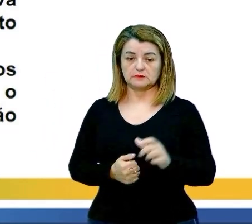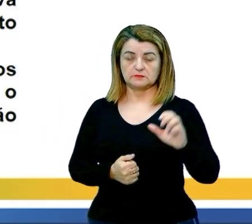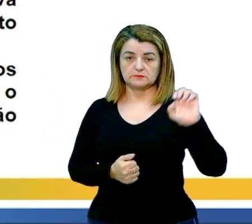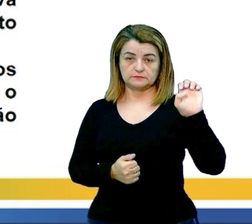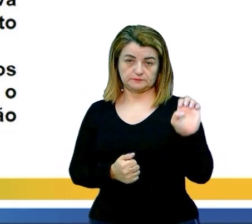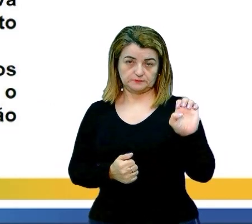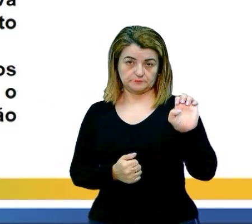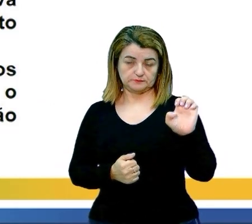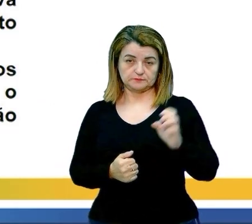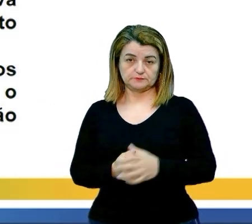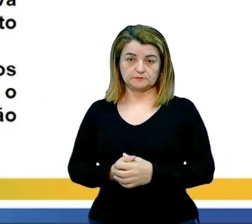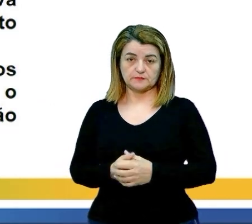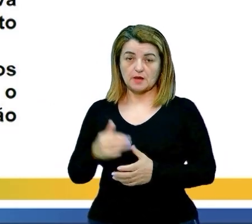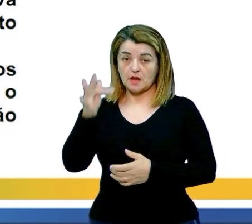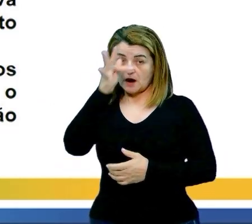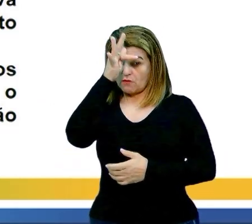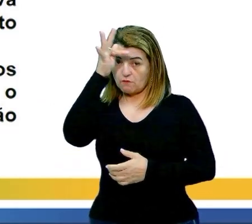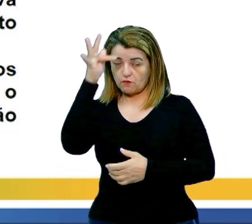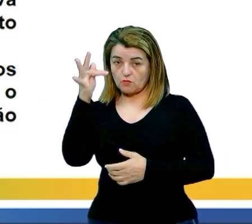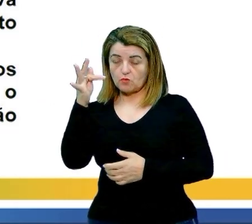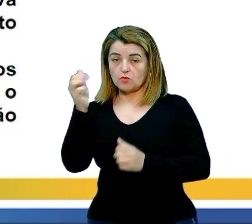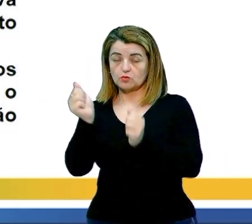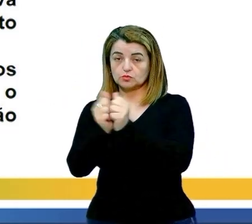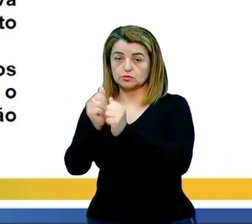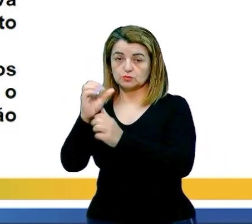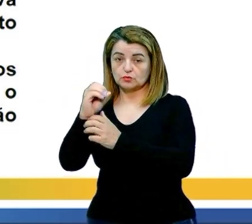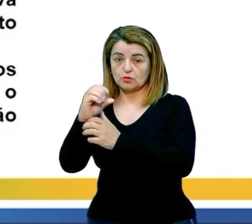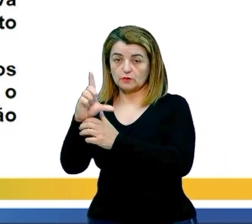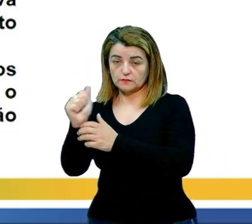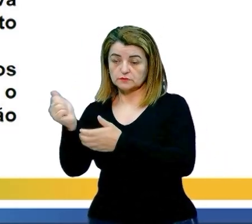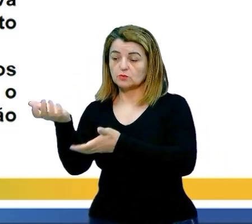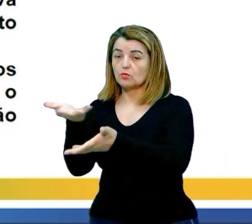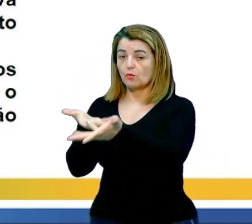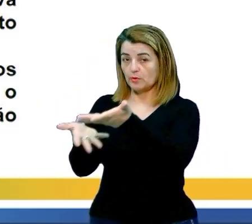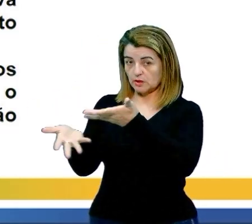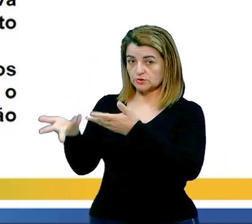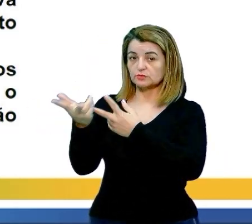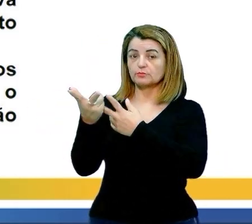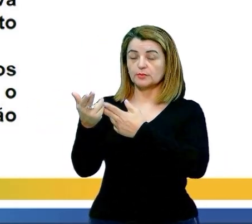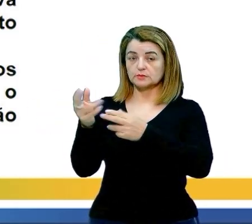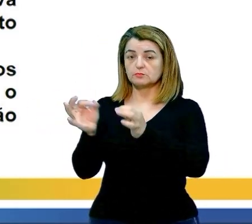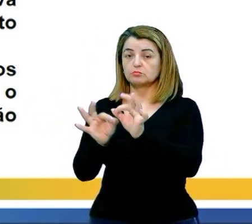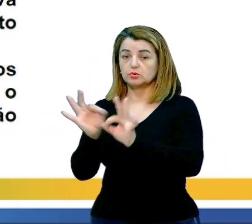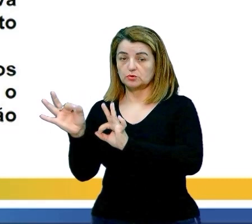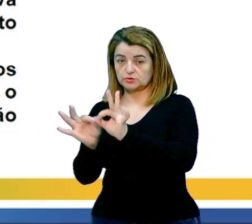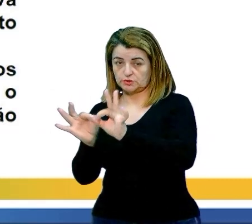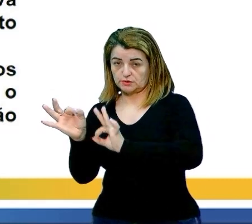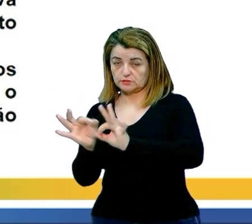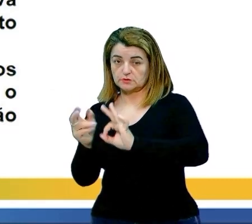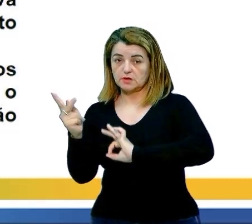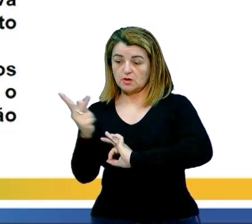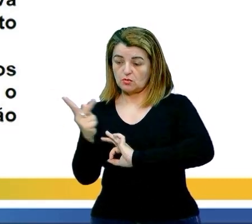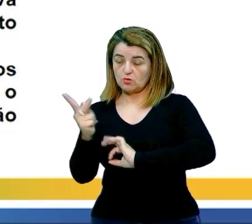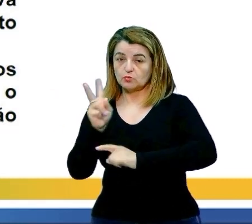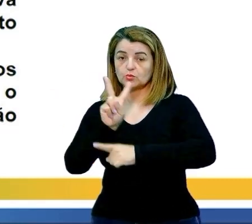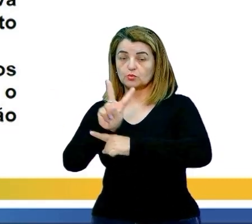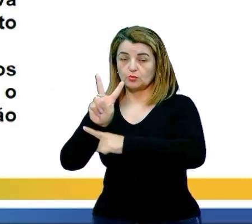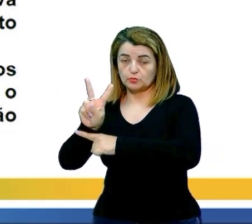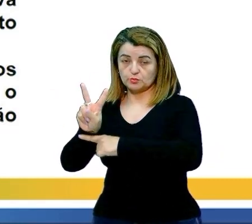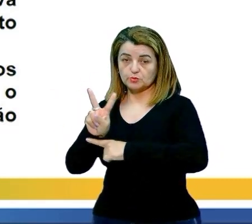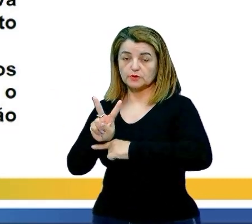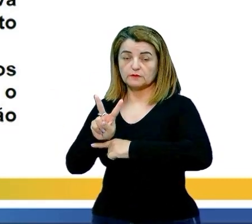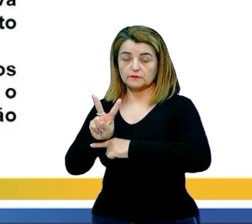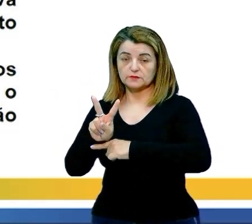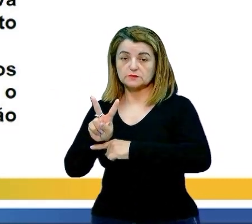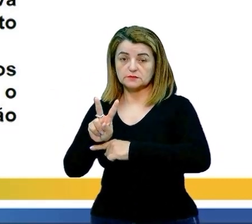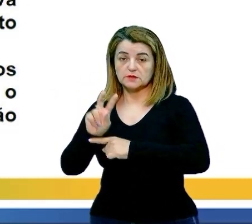Letra E. Foucault e Oliveira compartilham o mesmo projeto, ambos defendem a